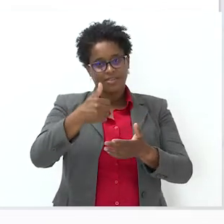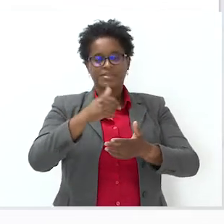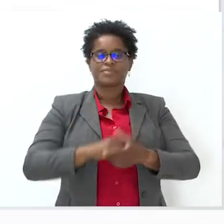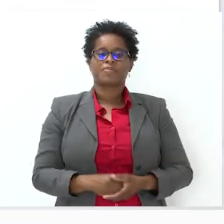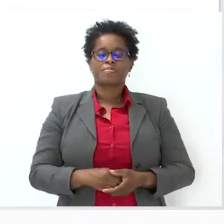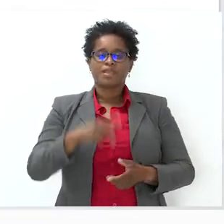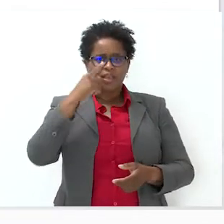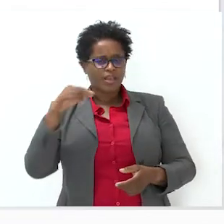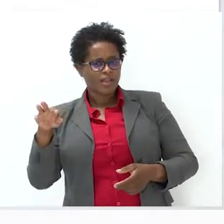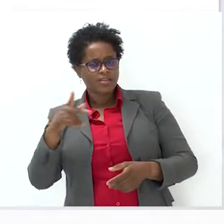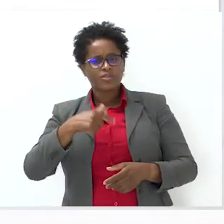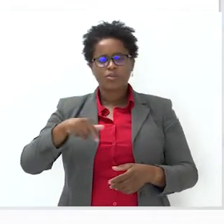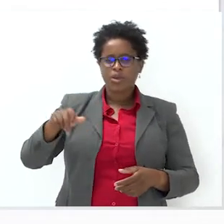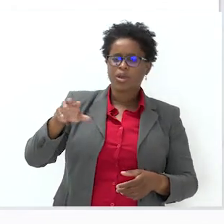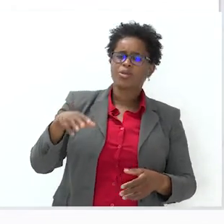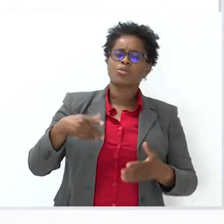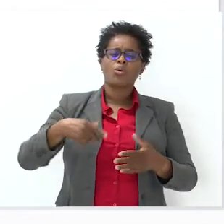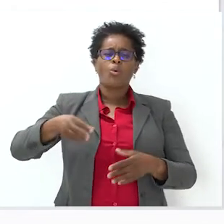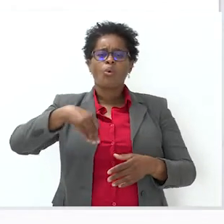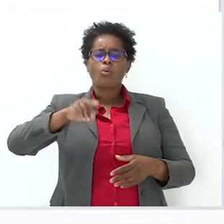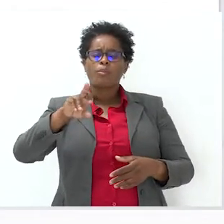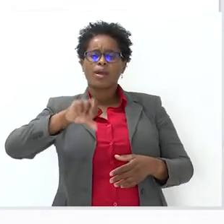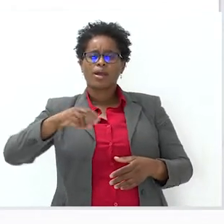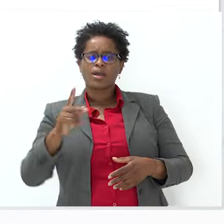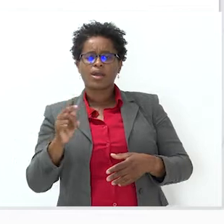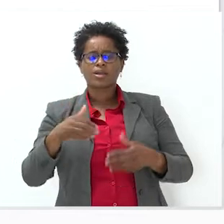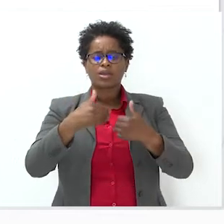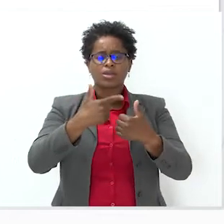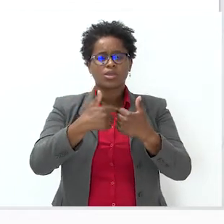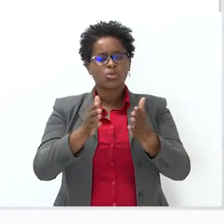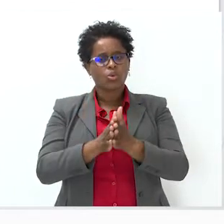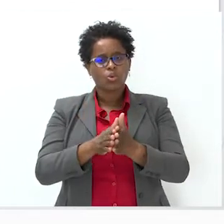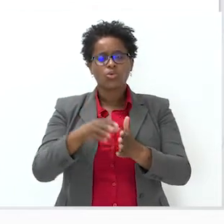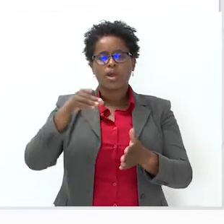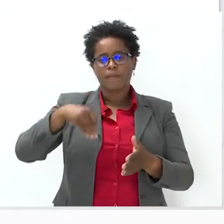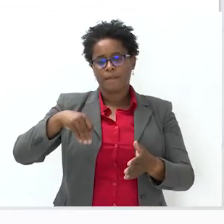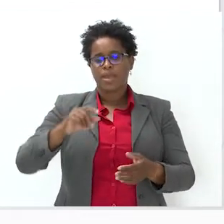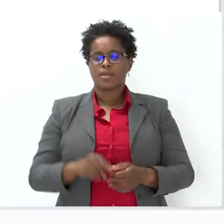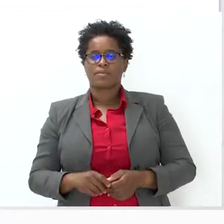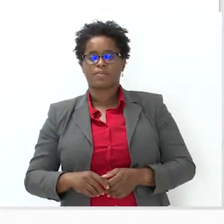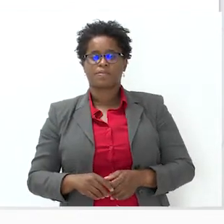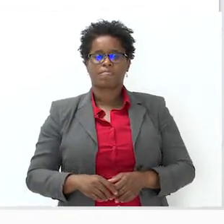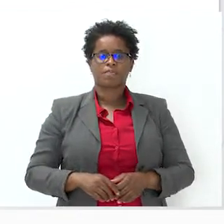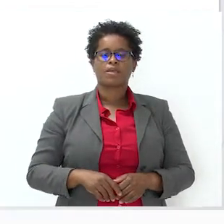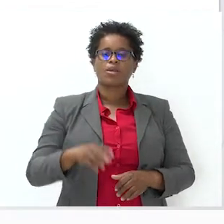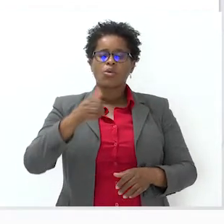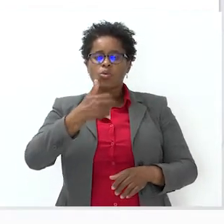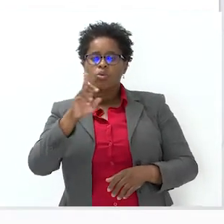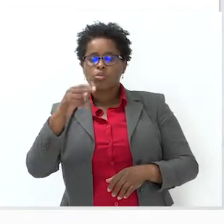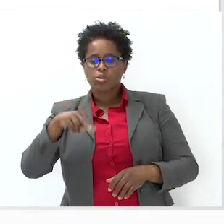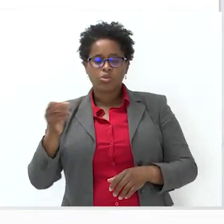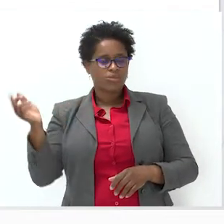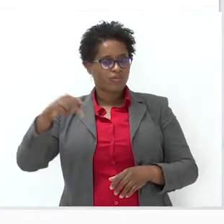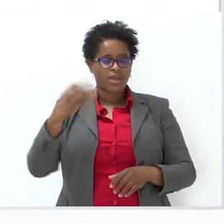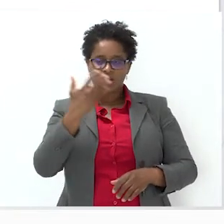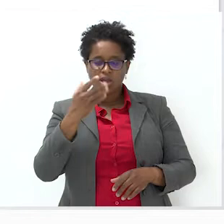Exatamente. Eles percorreram o parque todo a pé. Muito bem. O Bruno não vem às